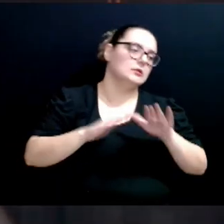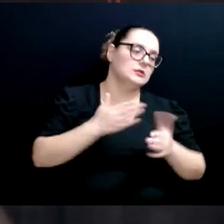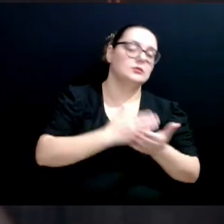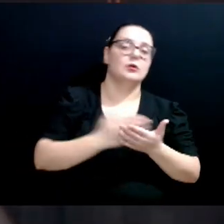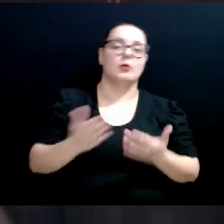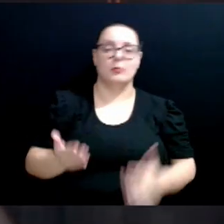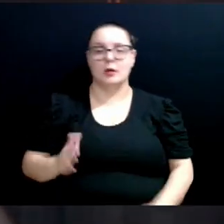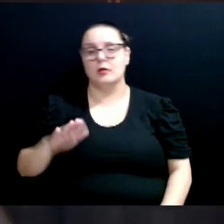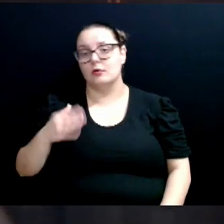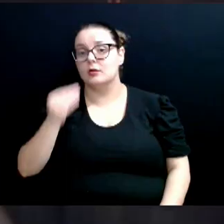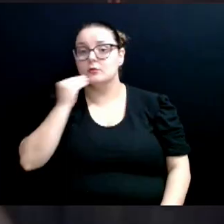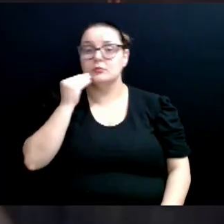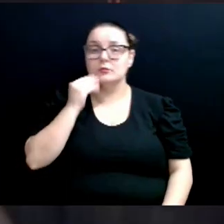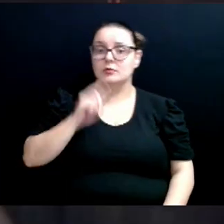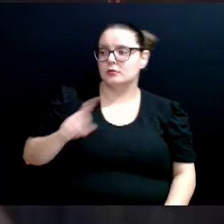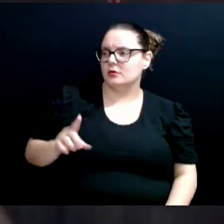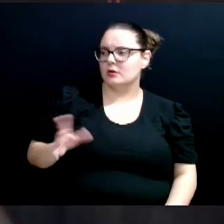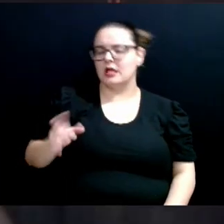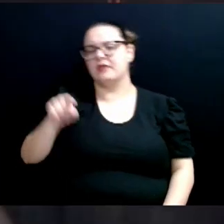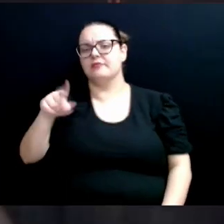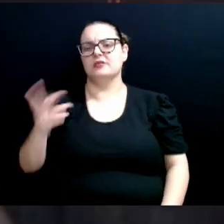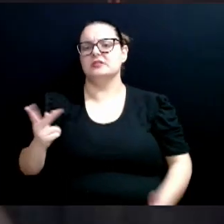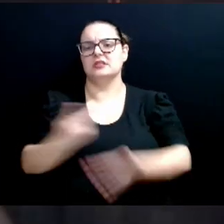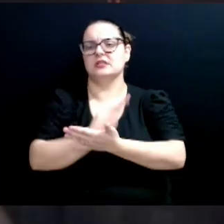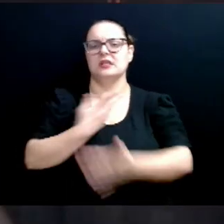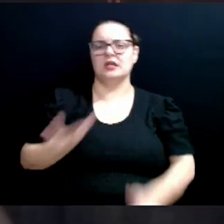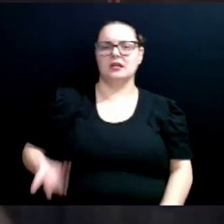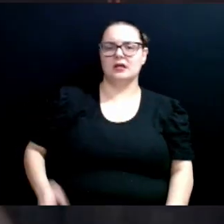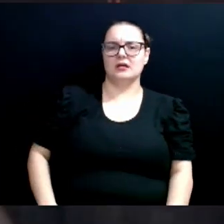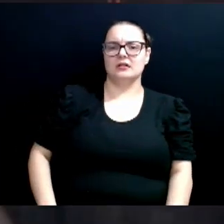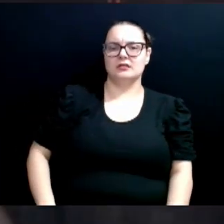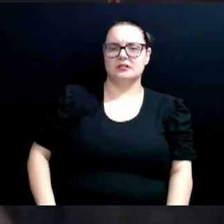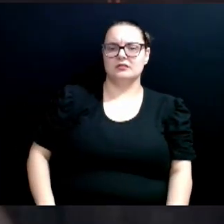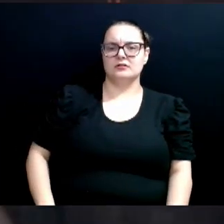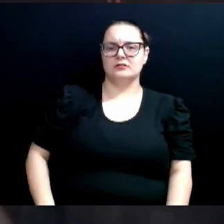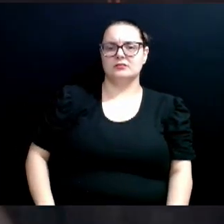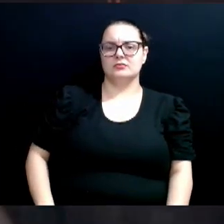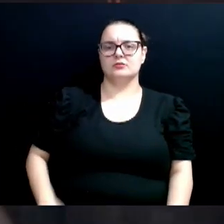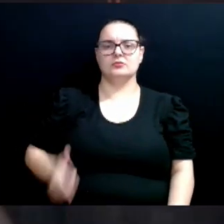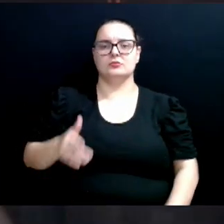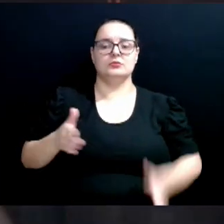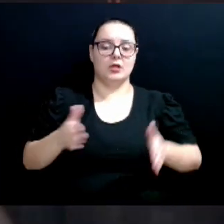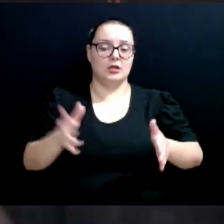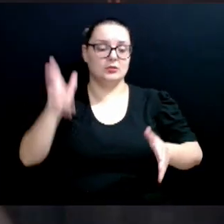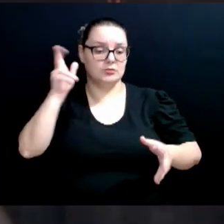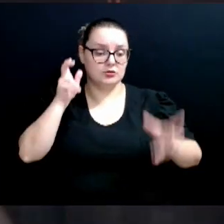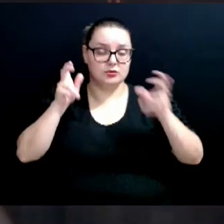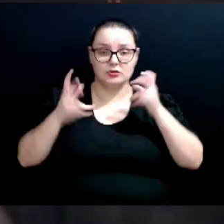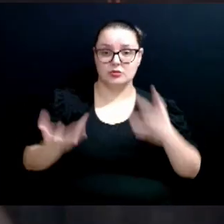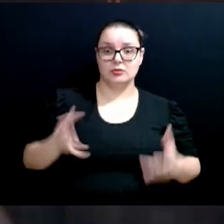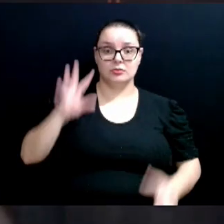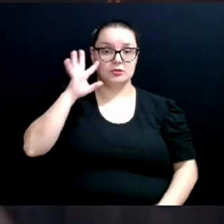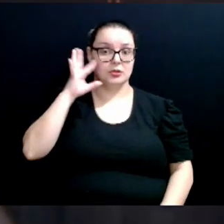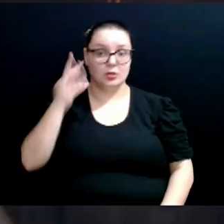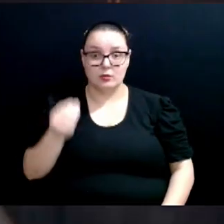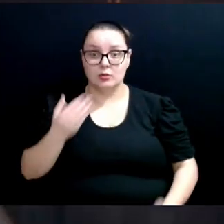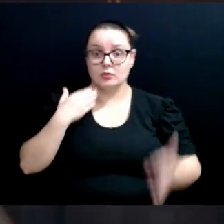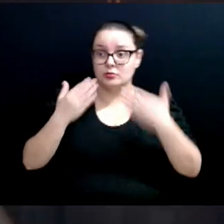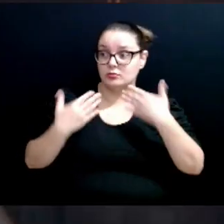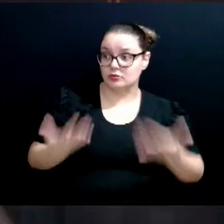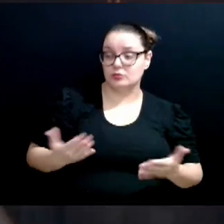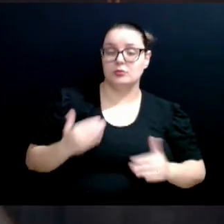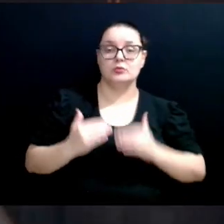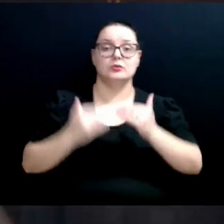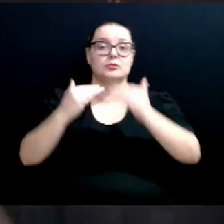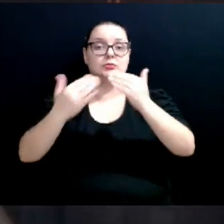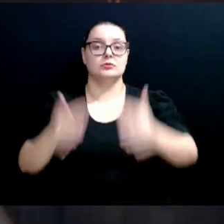colocar um não, o outro fala, não, você que está errada, né? Não tem esse espaço de escuta, de compreensão, de diálogo, de construção.